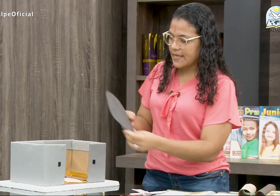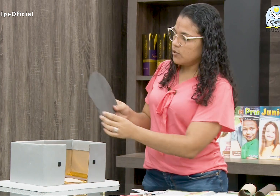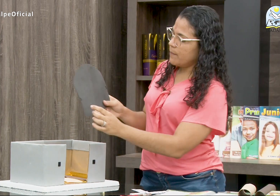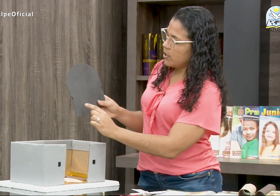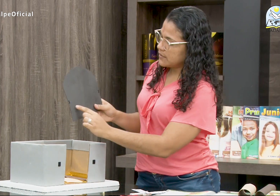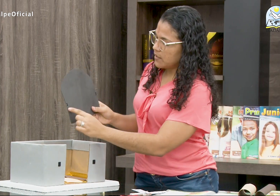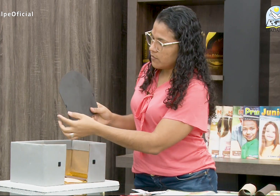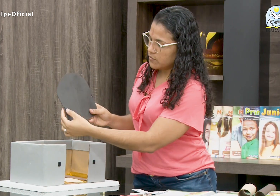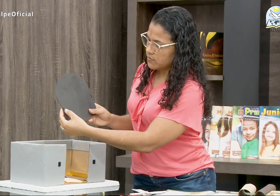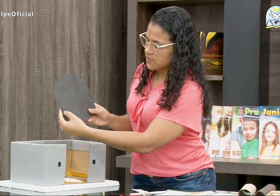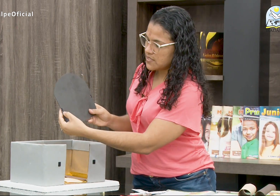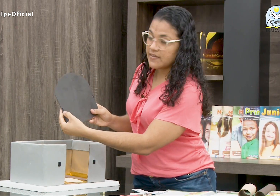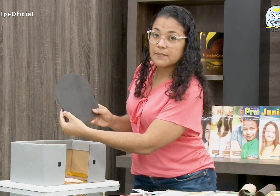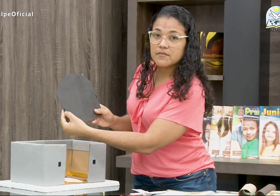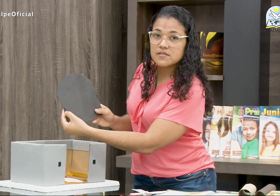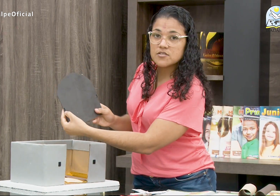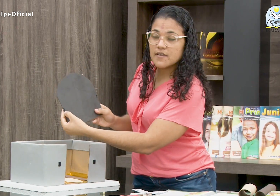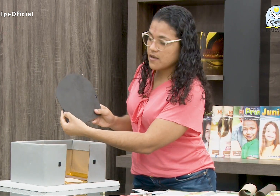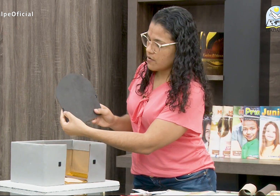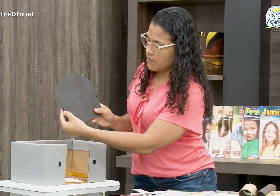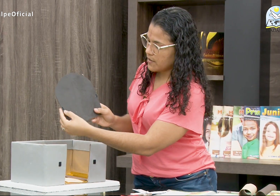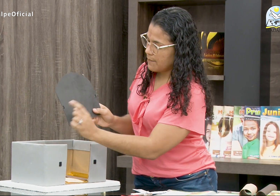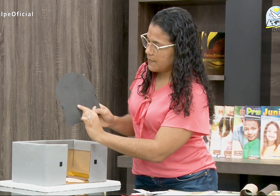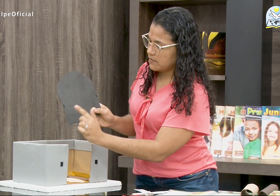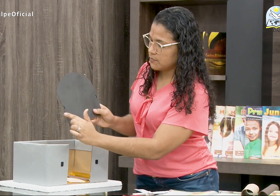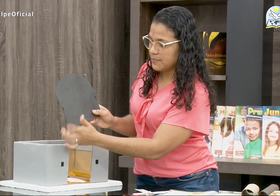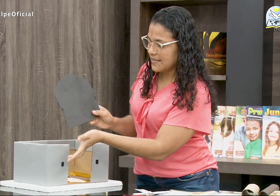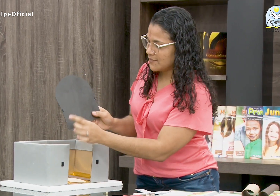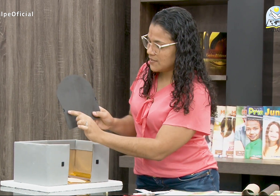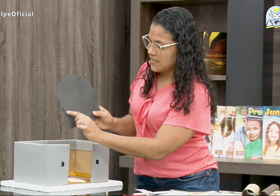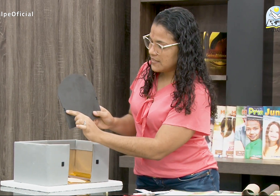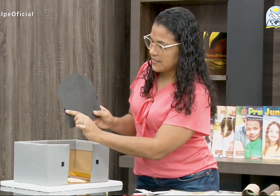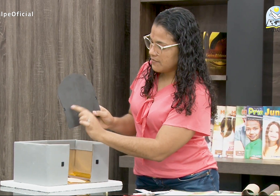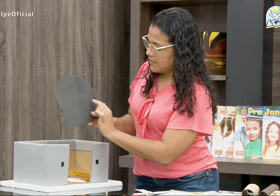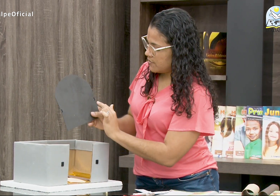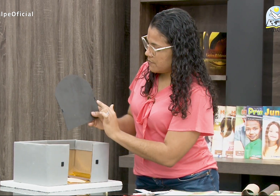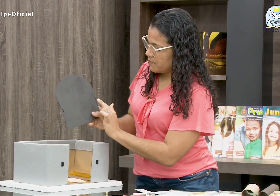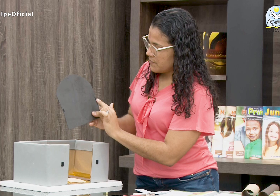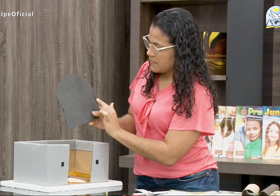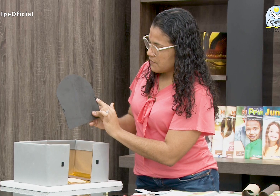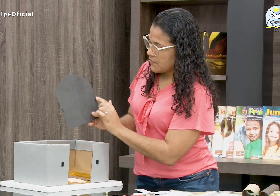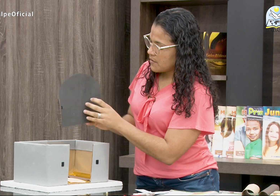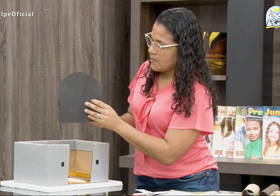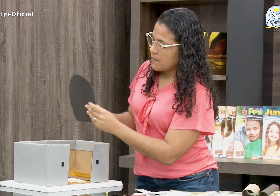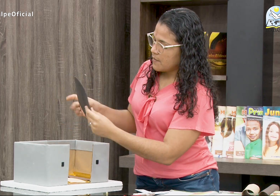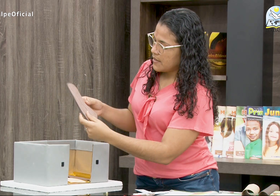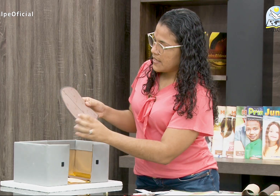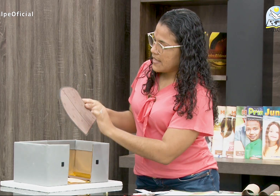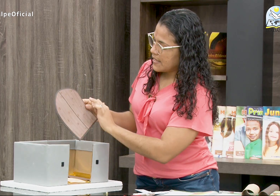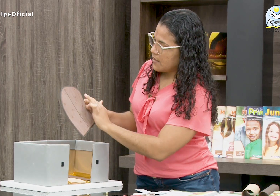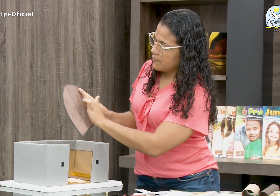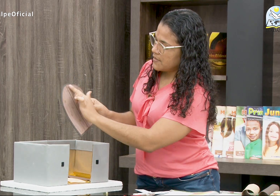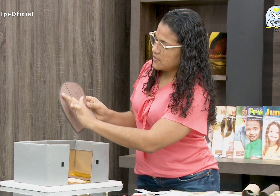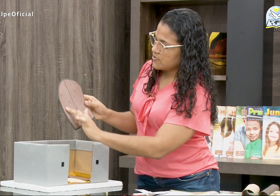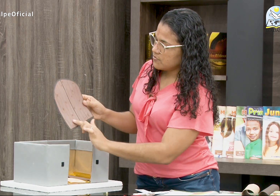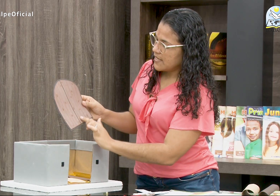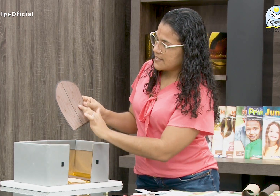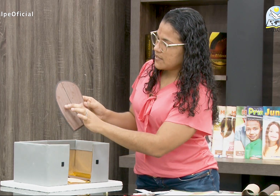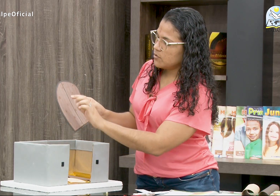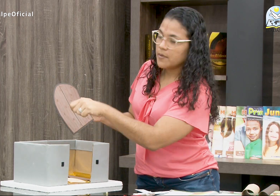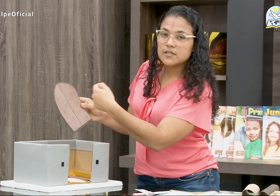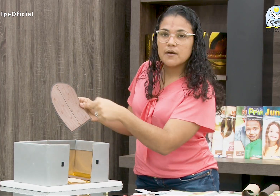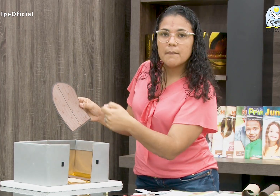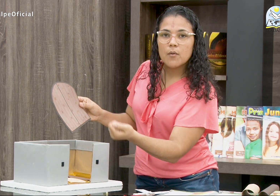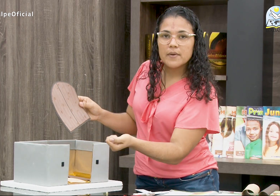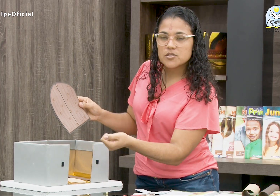e aqui no portão, ó. Não sei se vai dar pra vocês verem, ó, que é preto com preto, tá vendo? E aqui eu fiz o